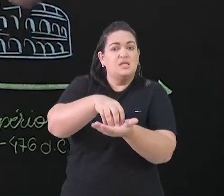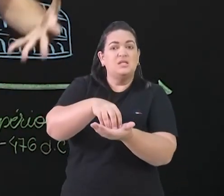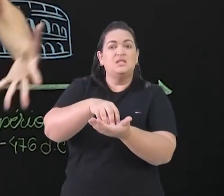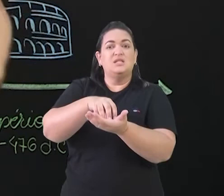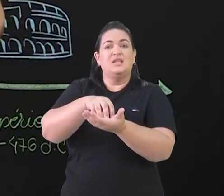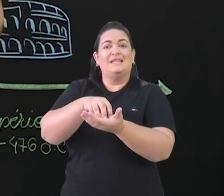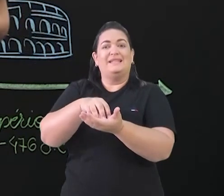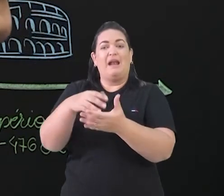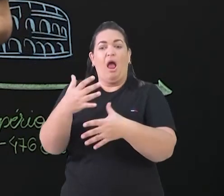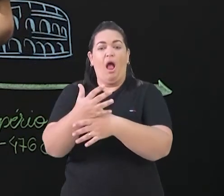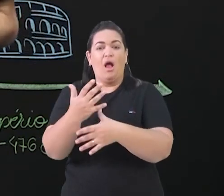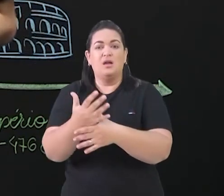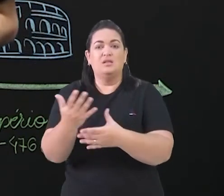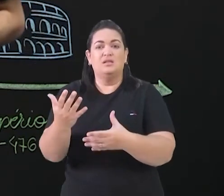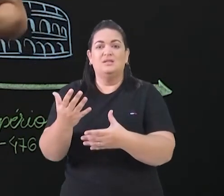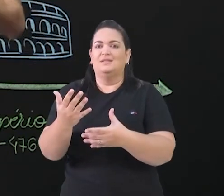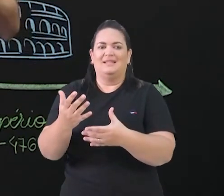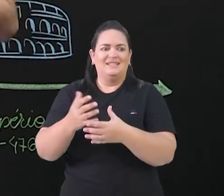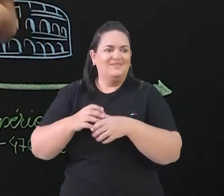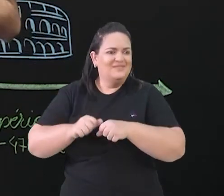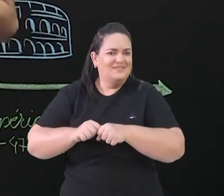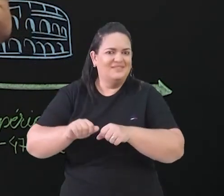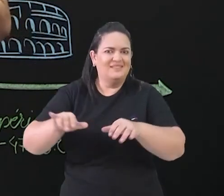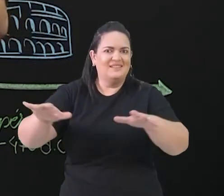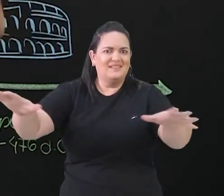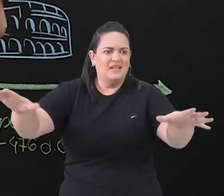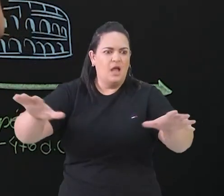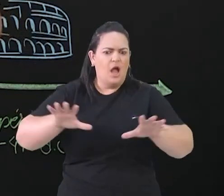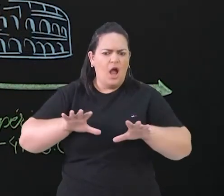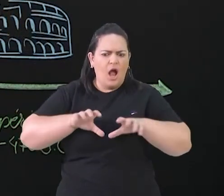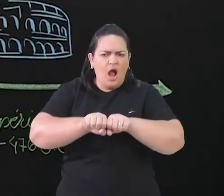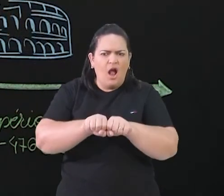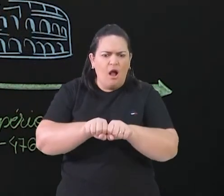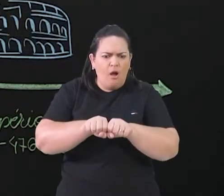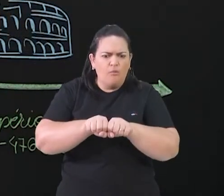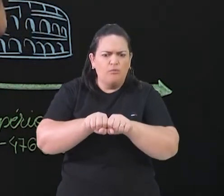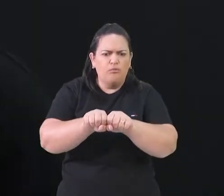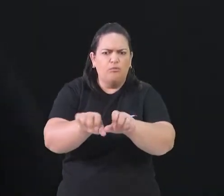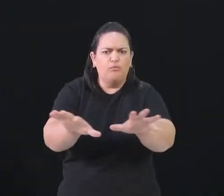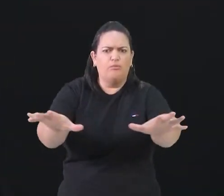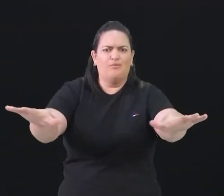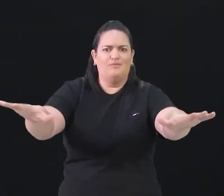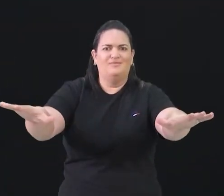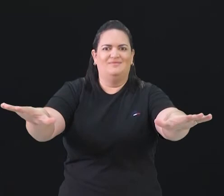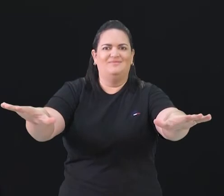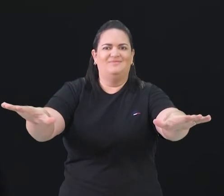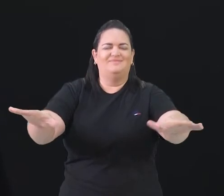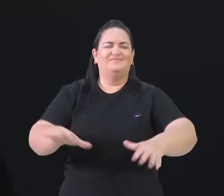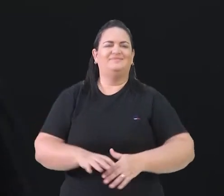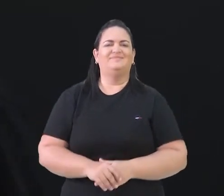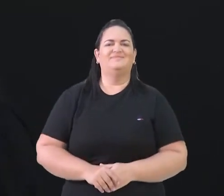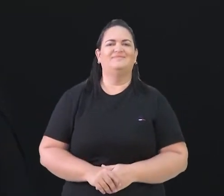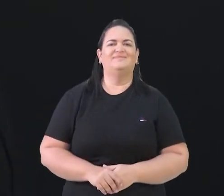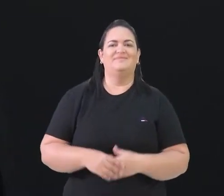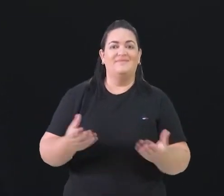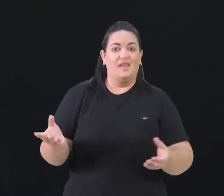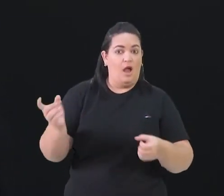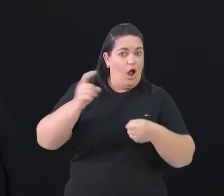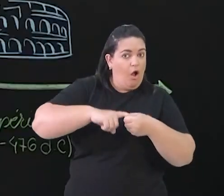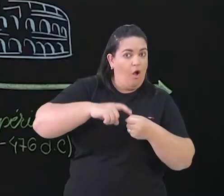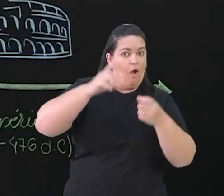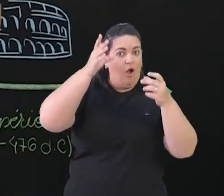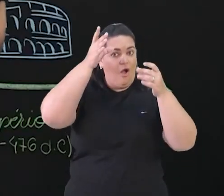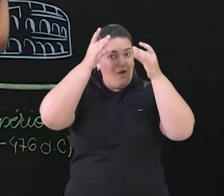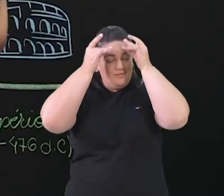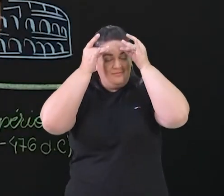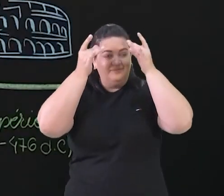tem colônias, isso surge e ganha muita força com o Império Romano. Recapitulando então o que a gente falou. Falamos